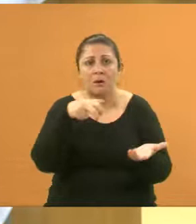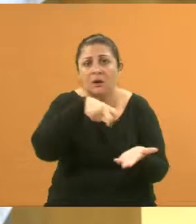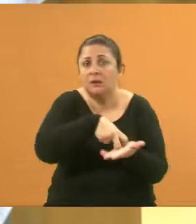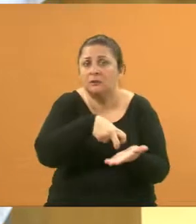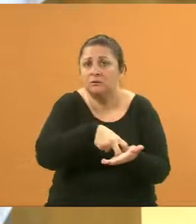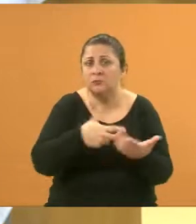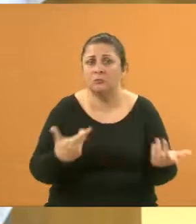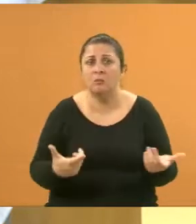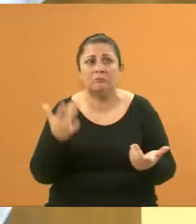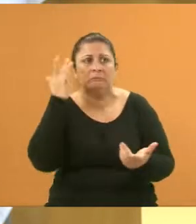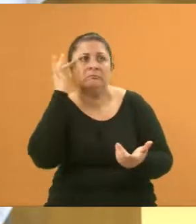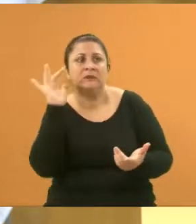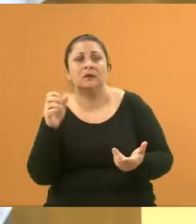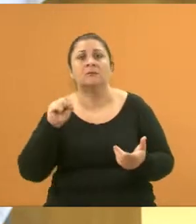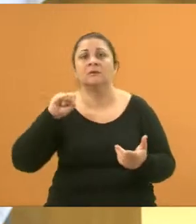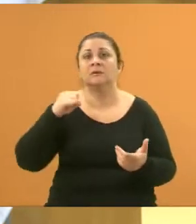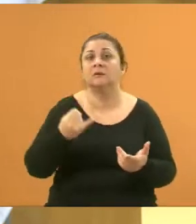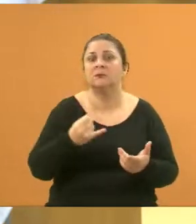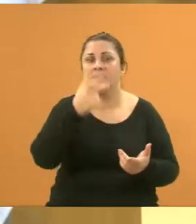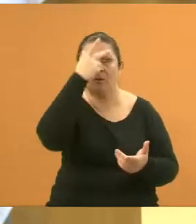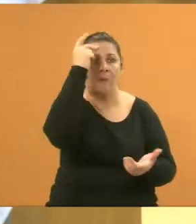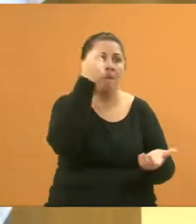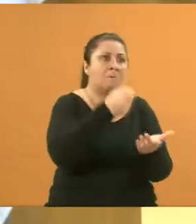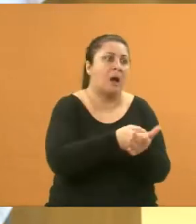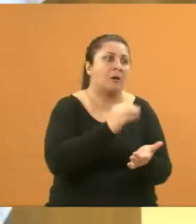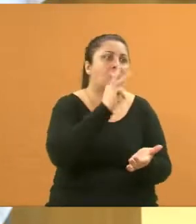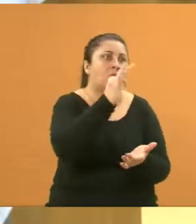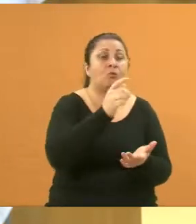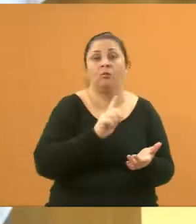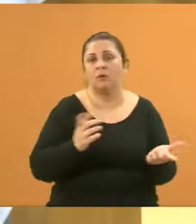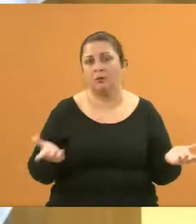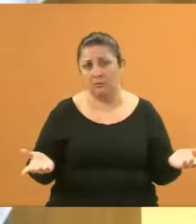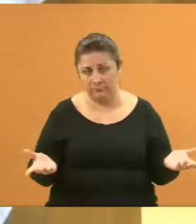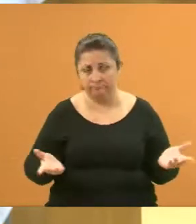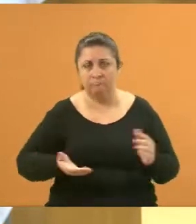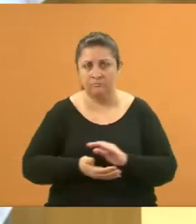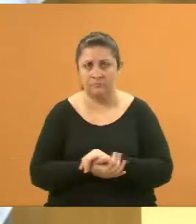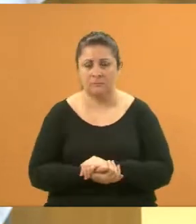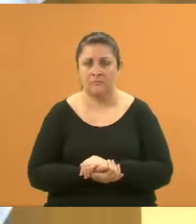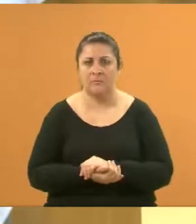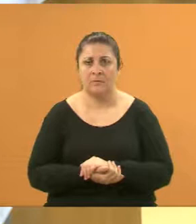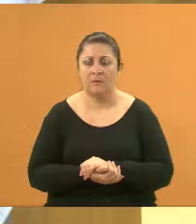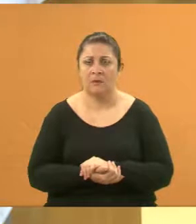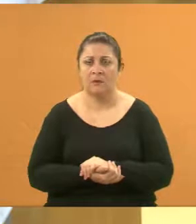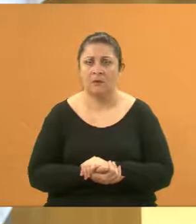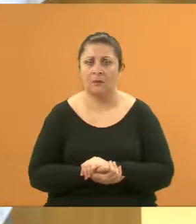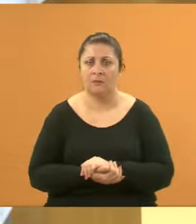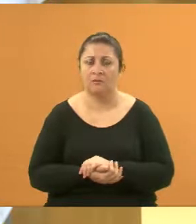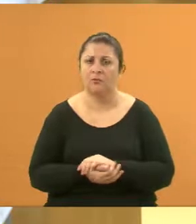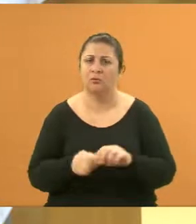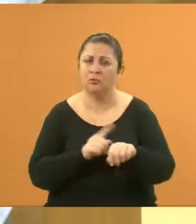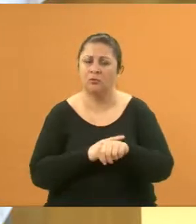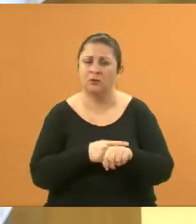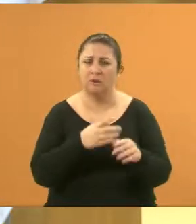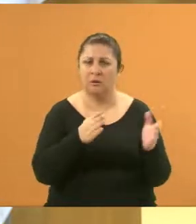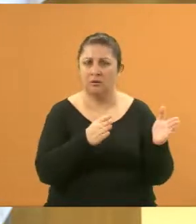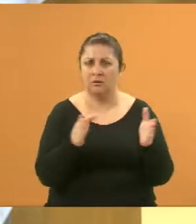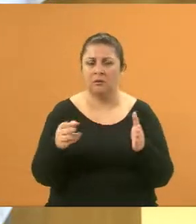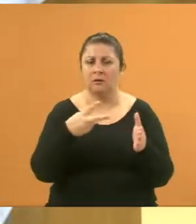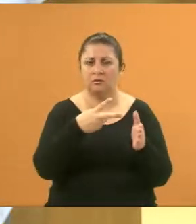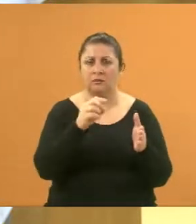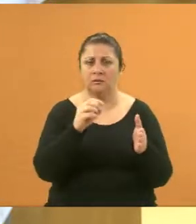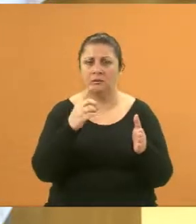havendo certeza de arrecadação futura. Veja-se que durante o período de 2015